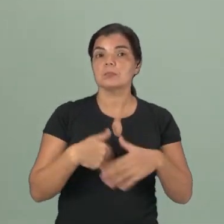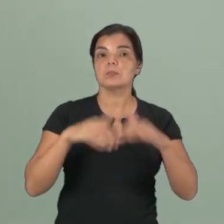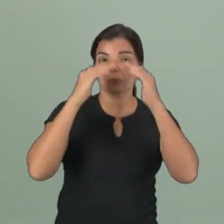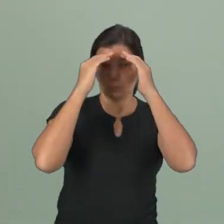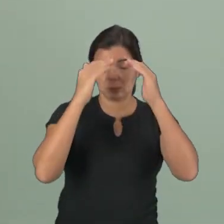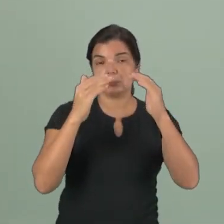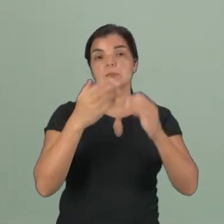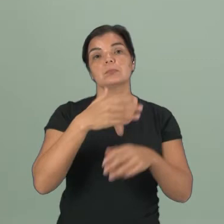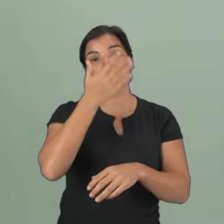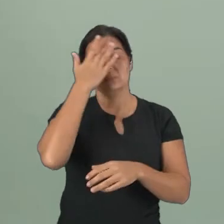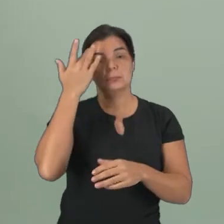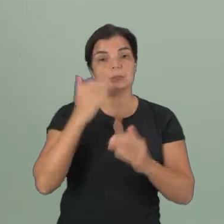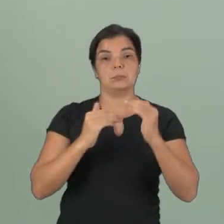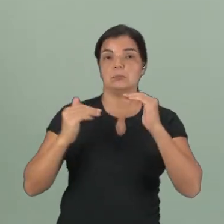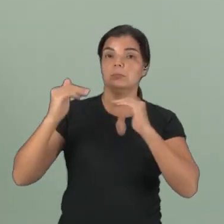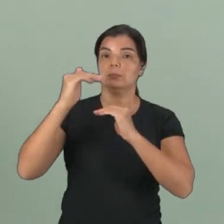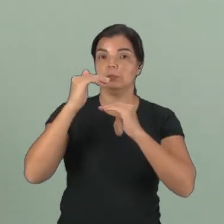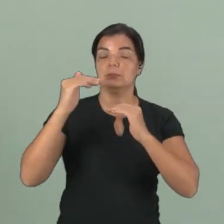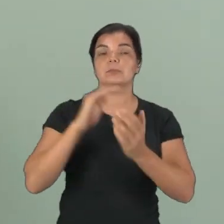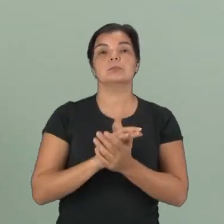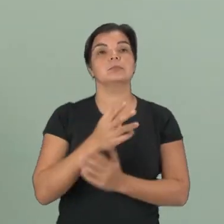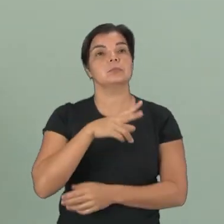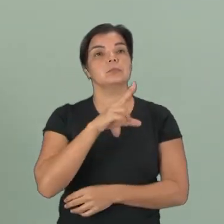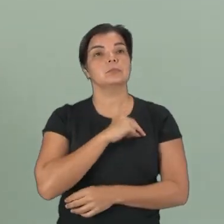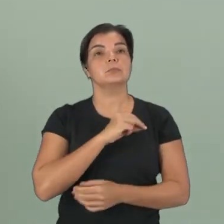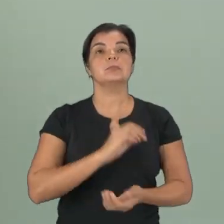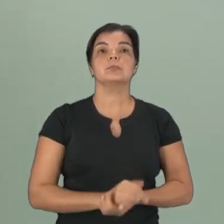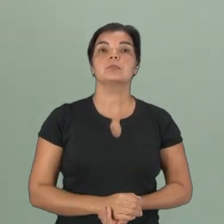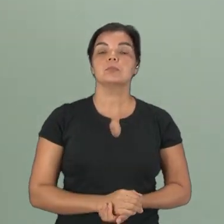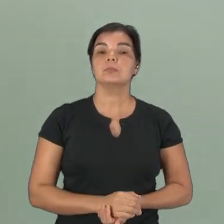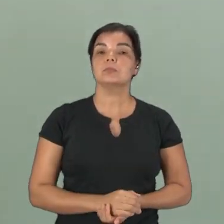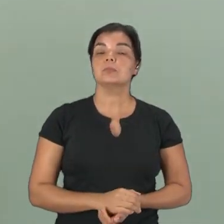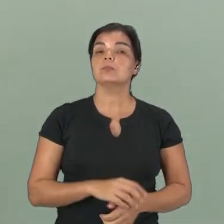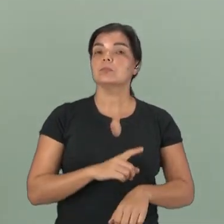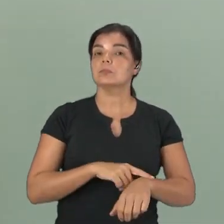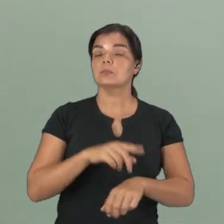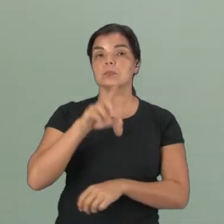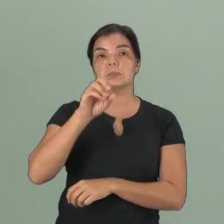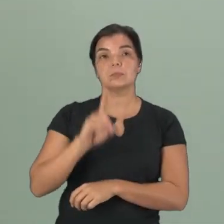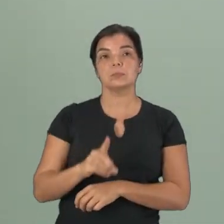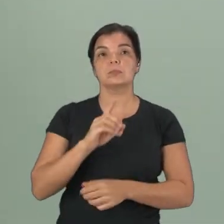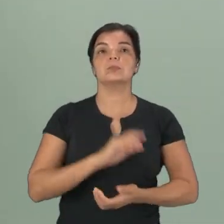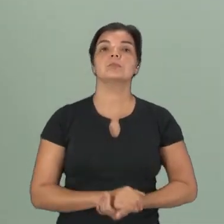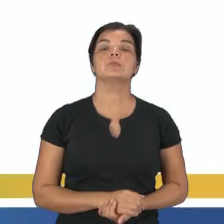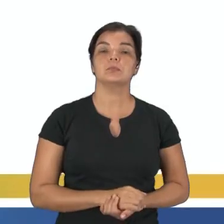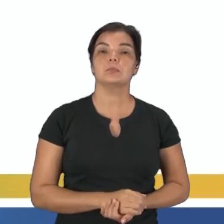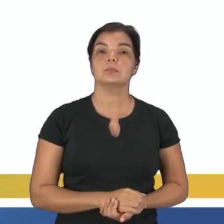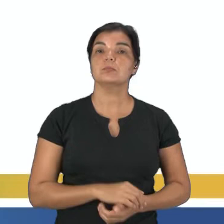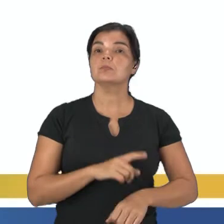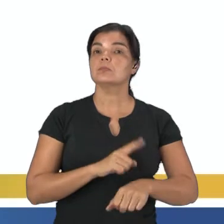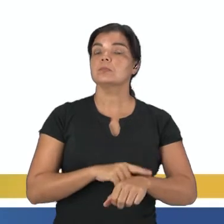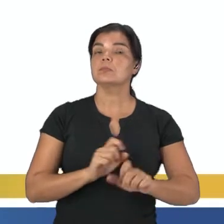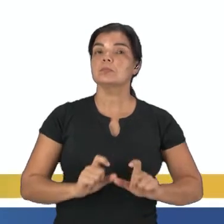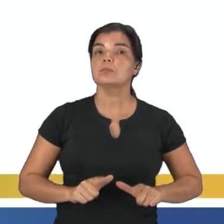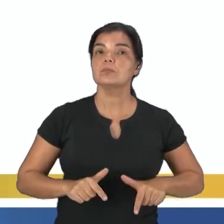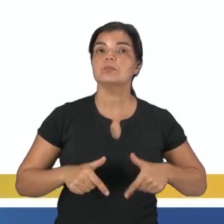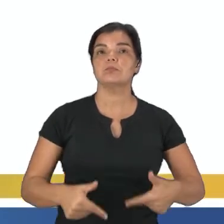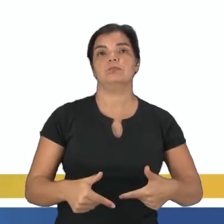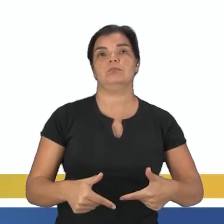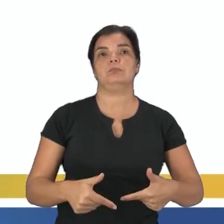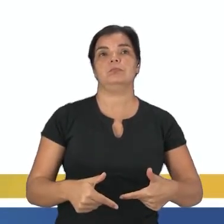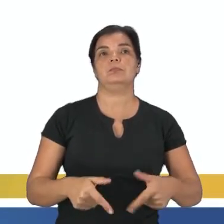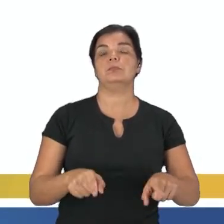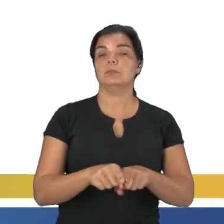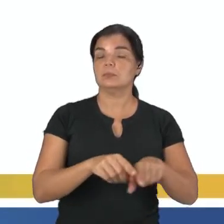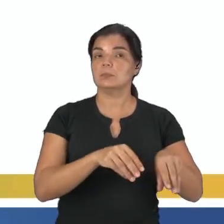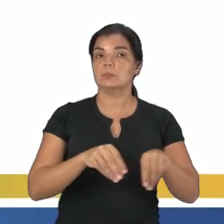essas condições impostas pelos colonizadores. E, por último, a gente tem o chamado tempo dos direitos, que é o tempo da